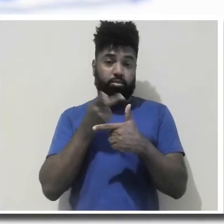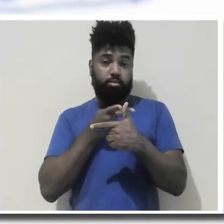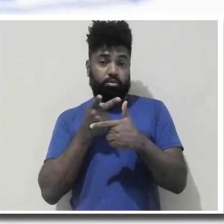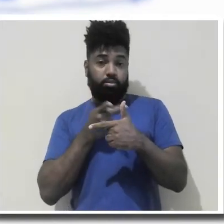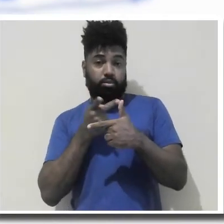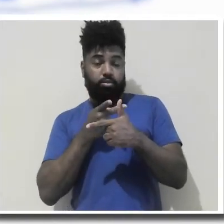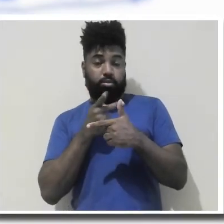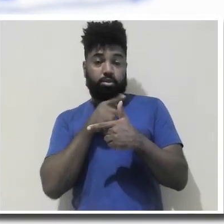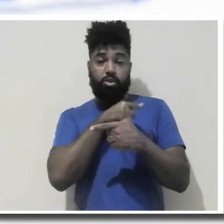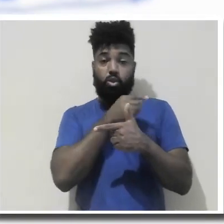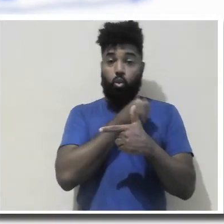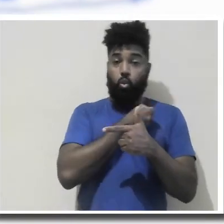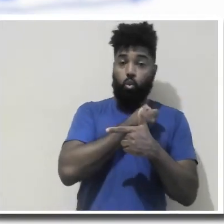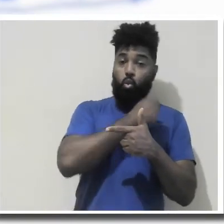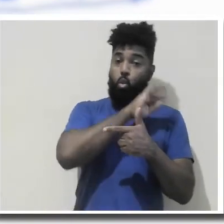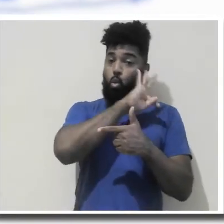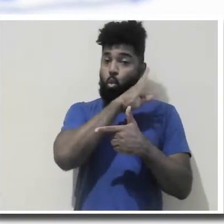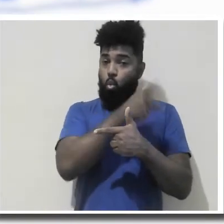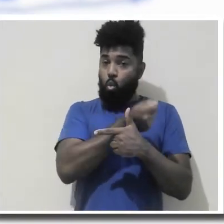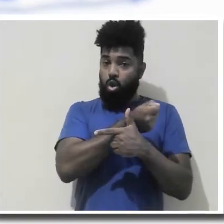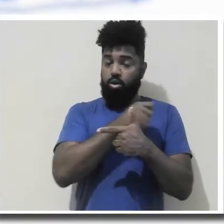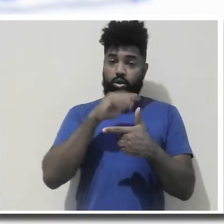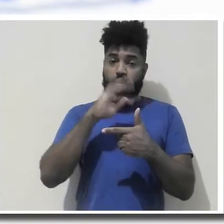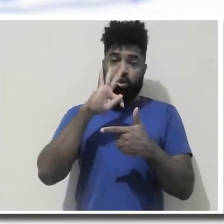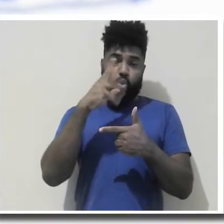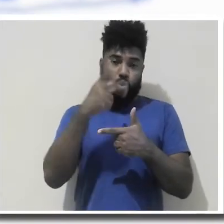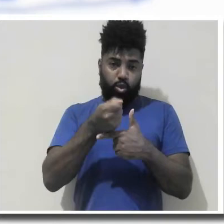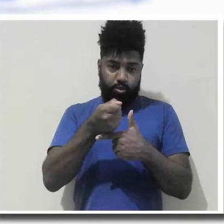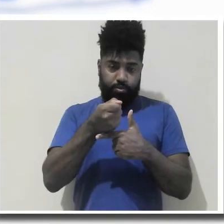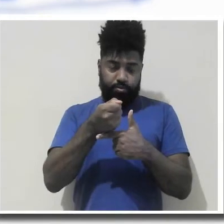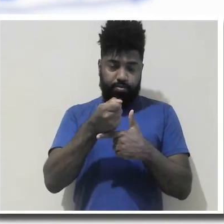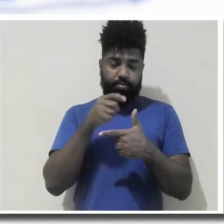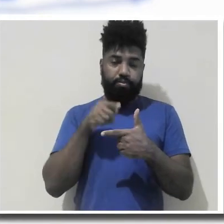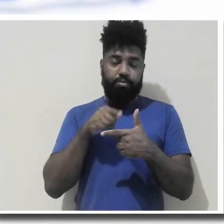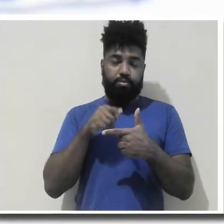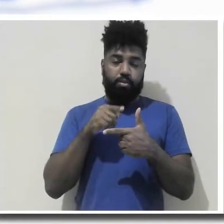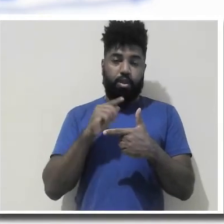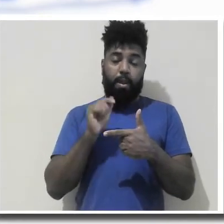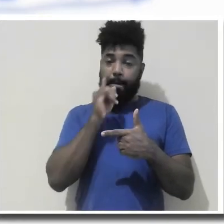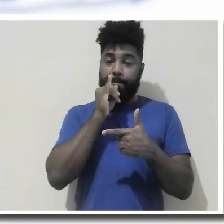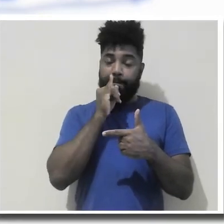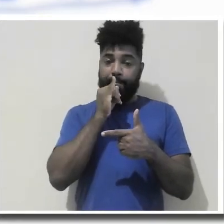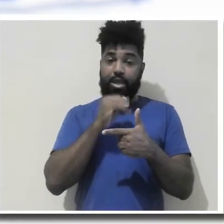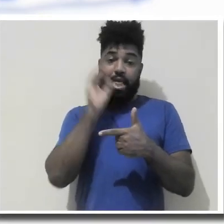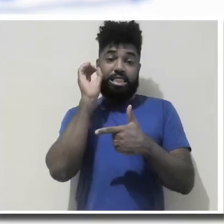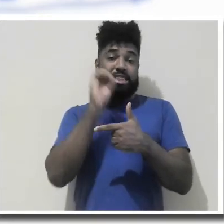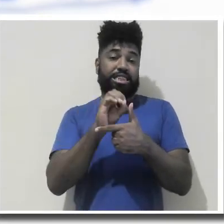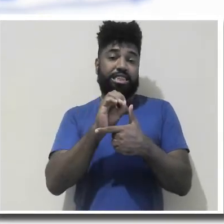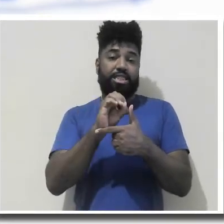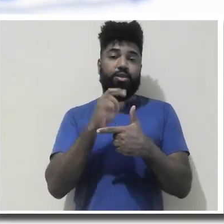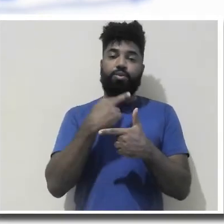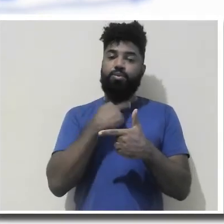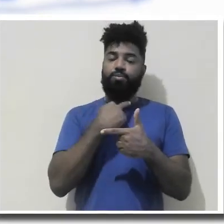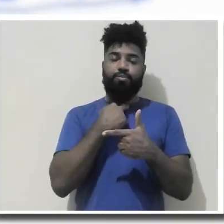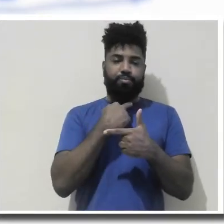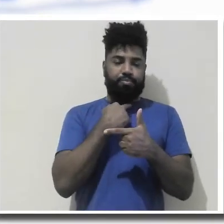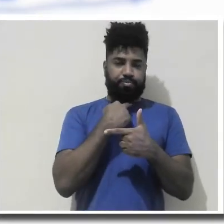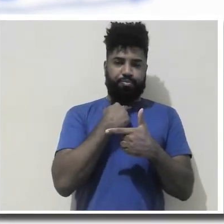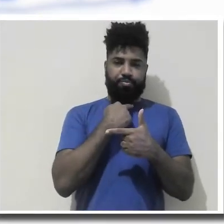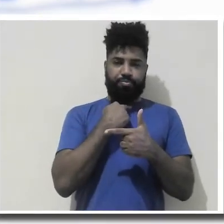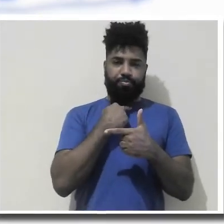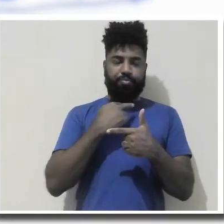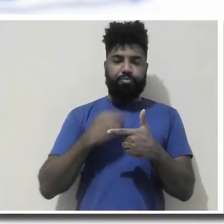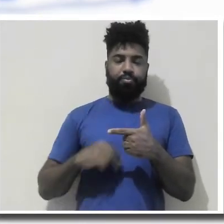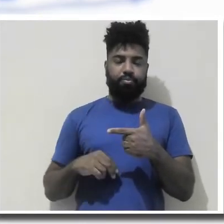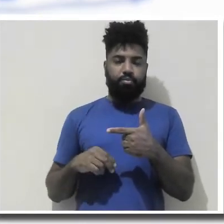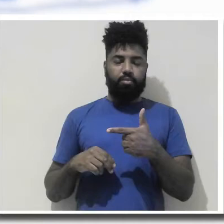números inteiros, com uma exceção. Não podemos dividir por 0. Então, o B,